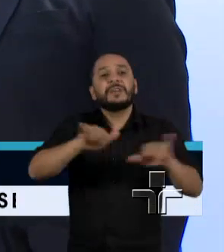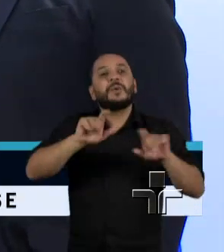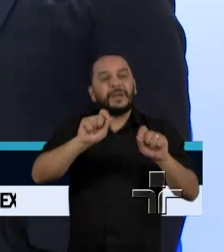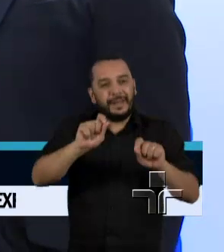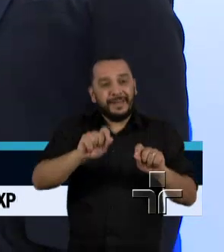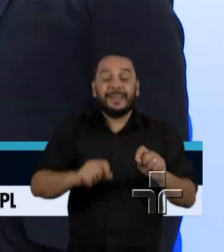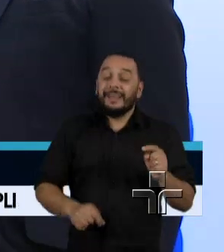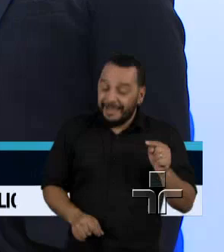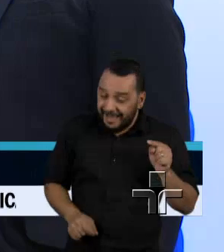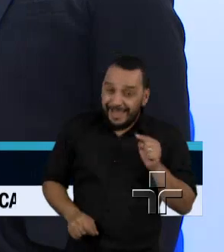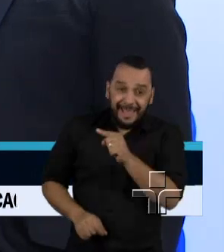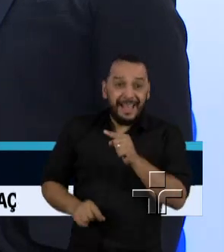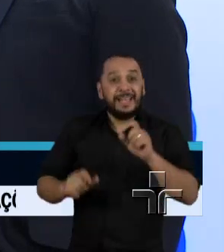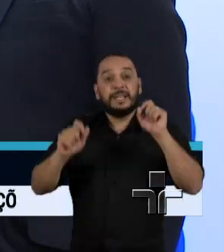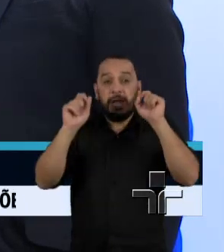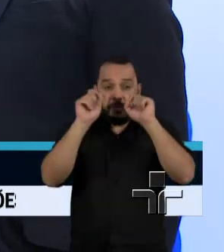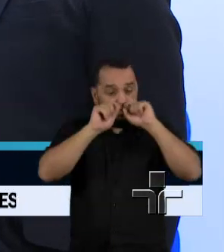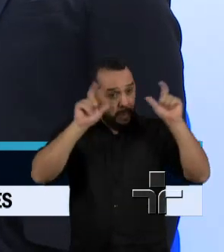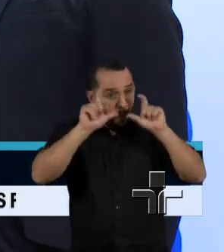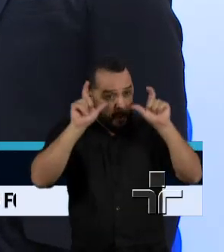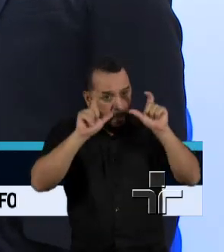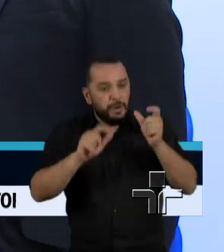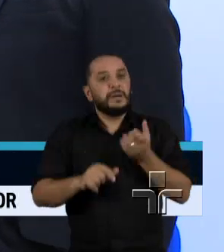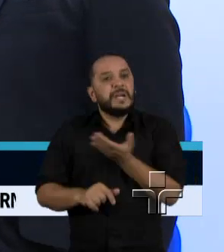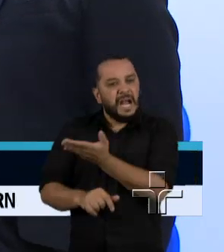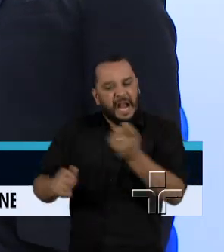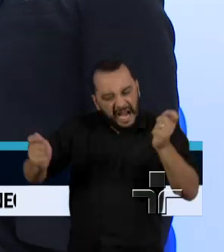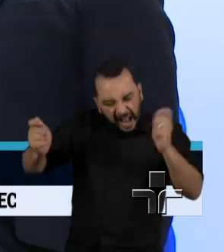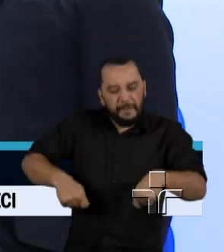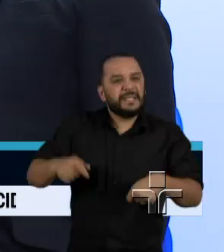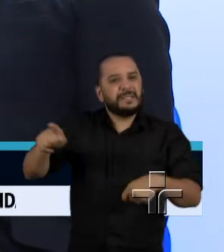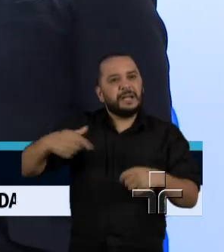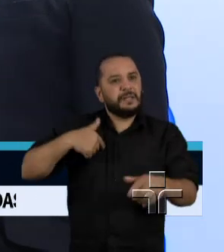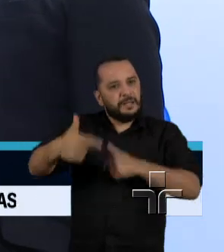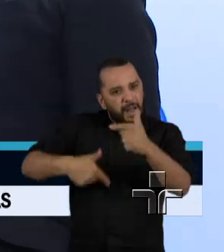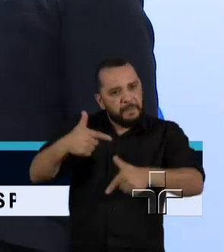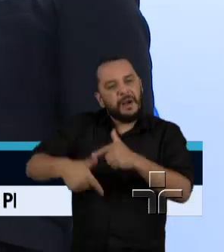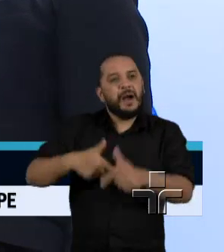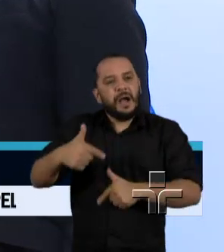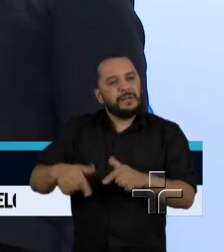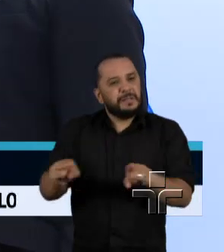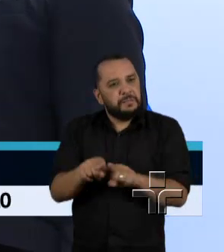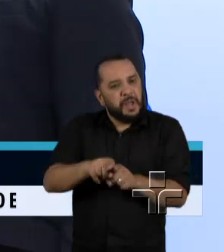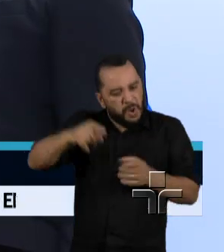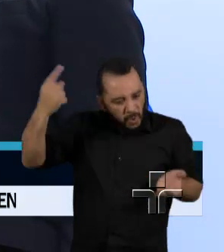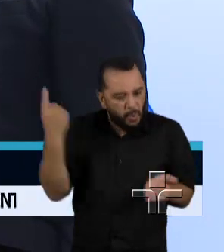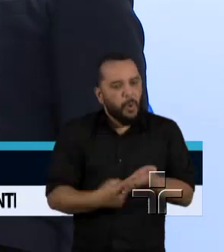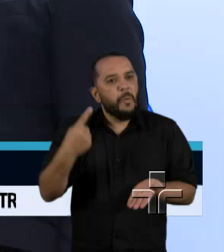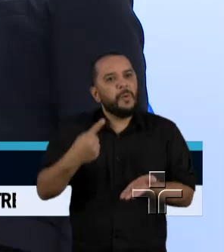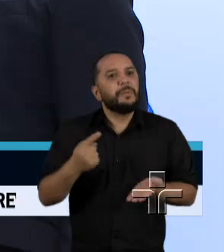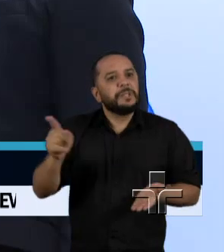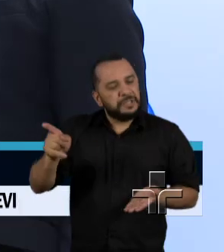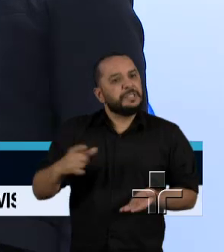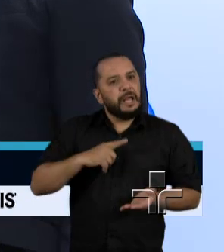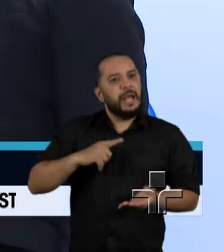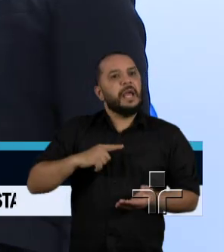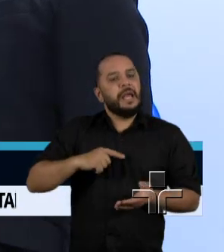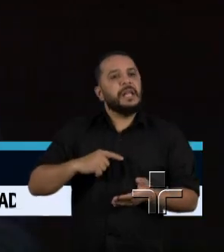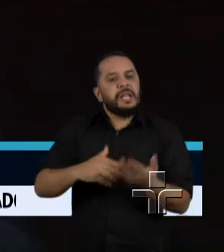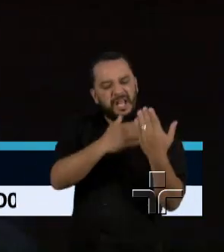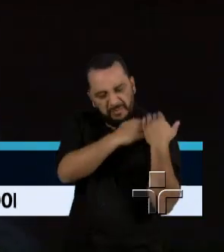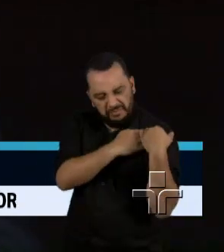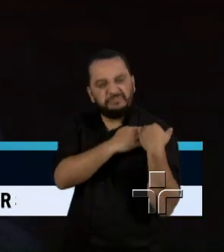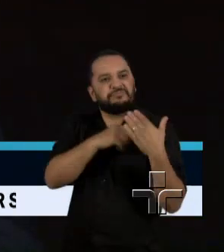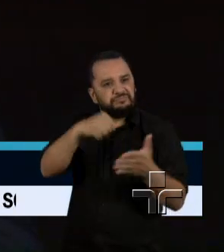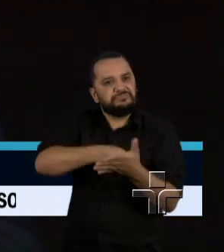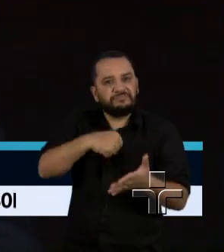ele se surpreendeu com a capacidade de trabalho, o comprometimento, a dedicação do Frota.